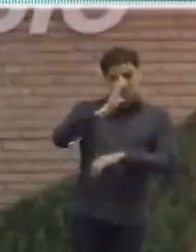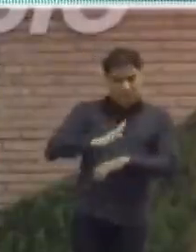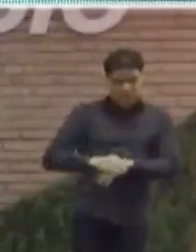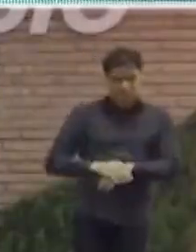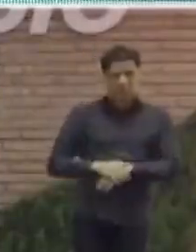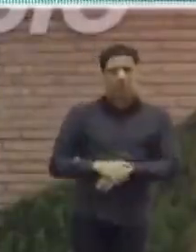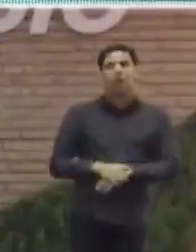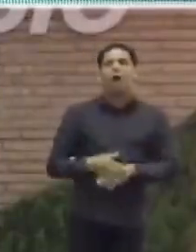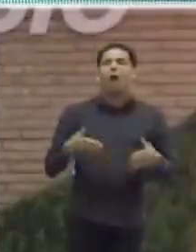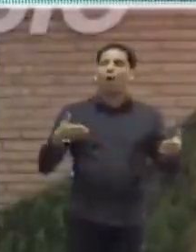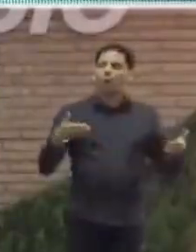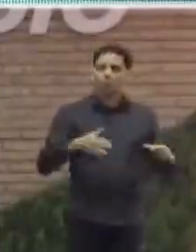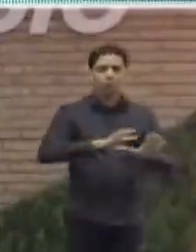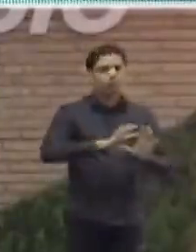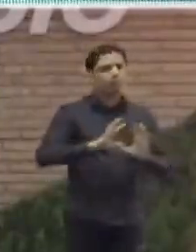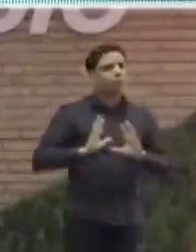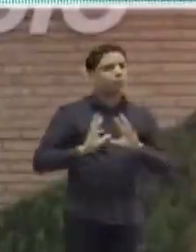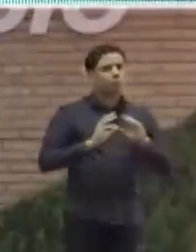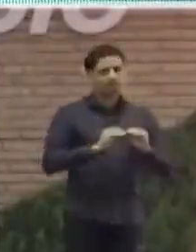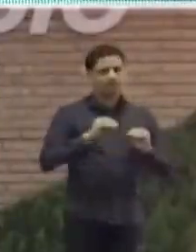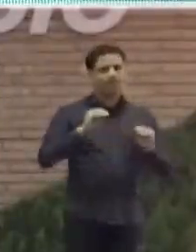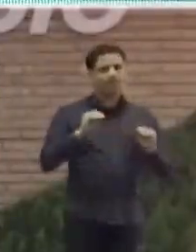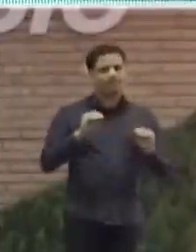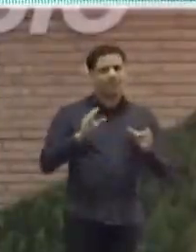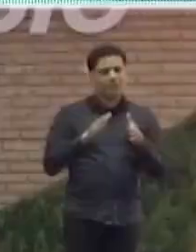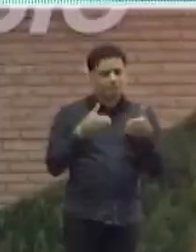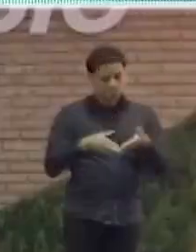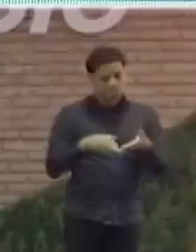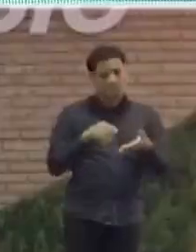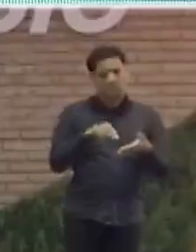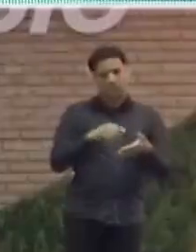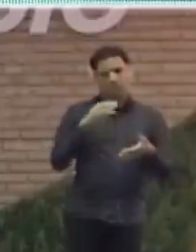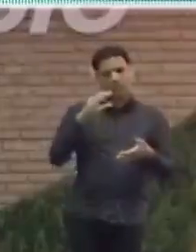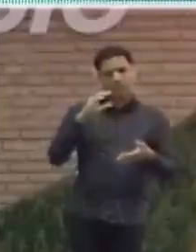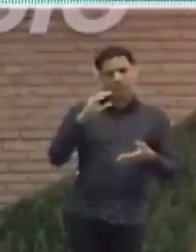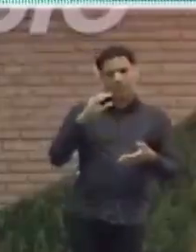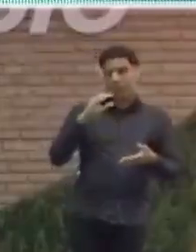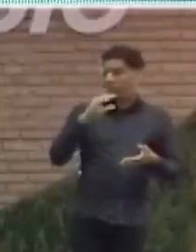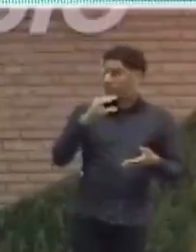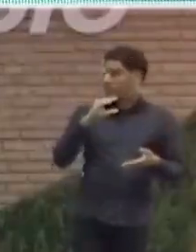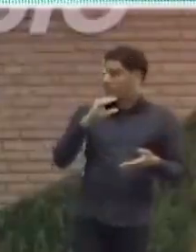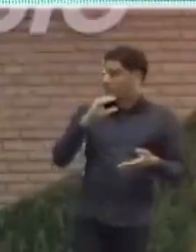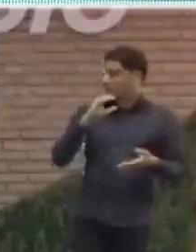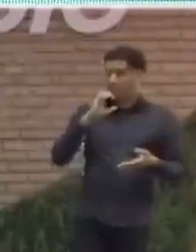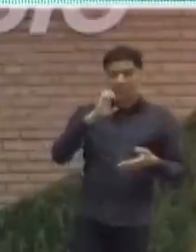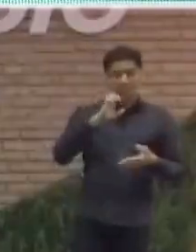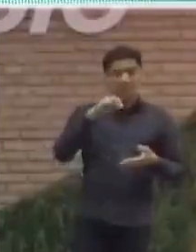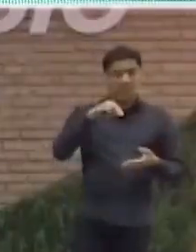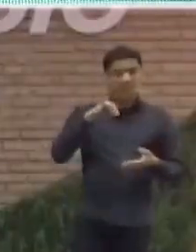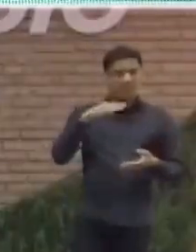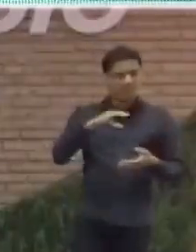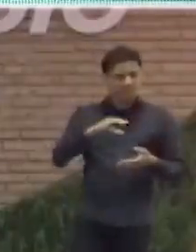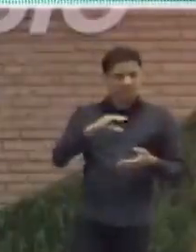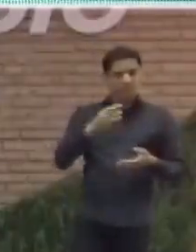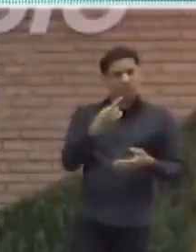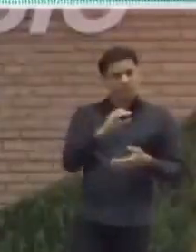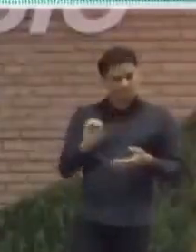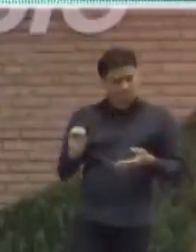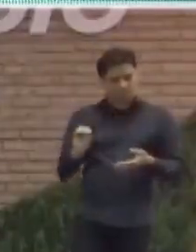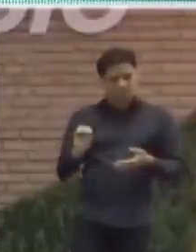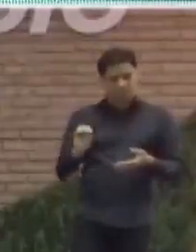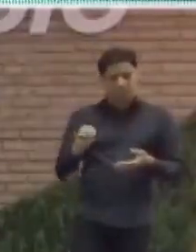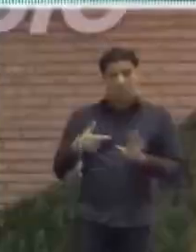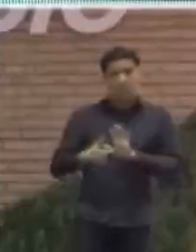nesse 100º ENIC, nós queríamos trazer para as empresas, que é o nosso público-alvo, né, mostrar